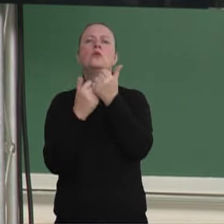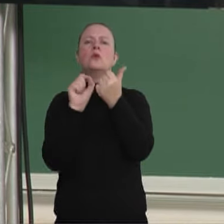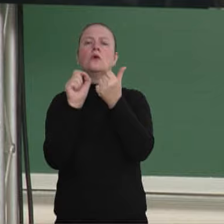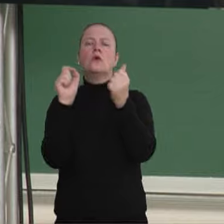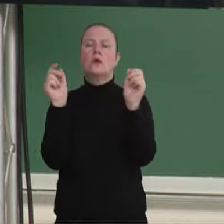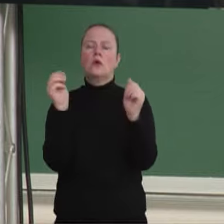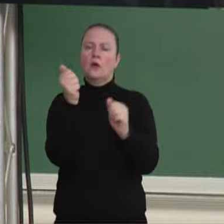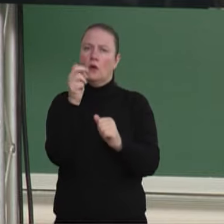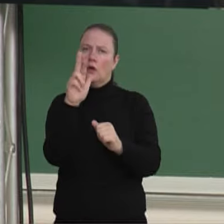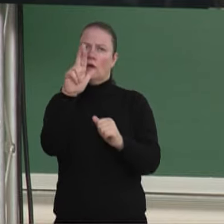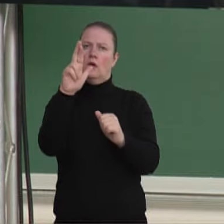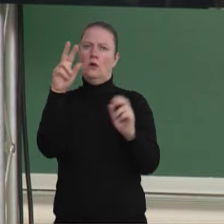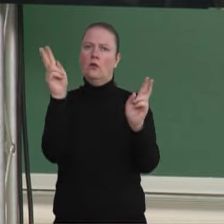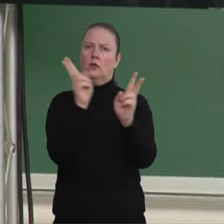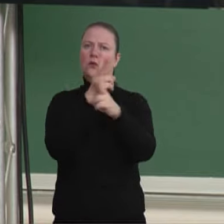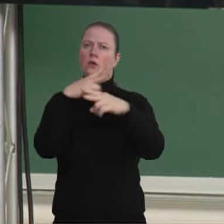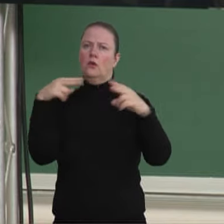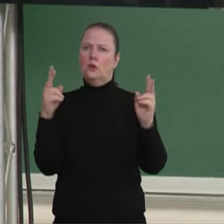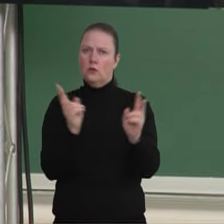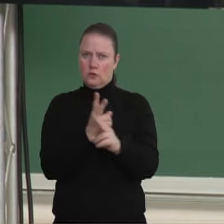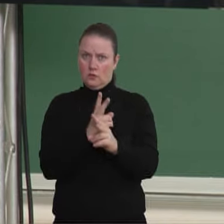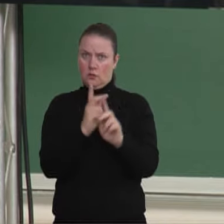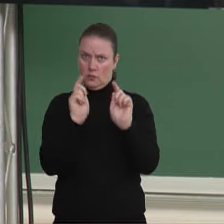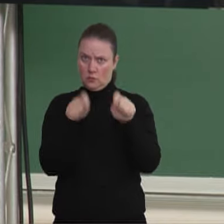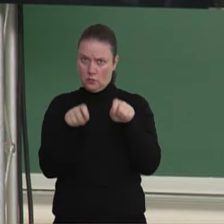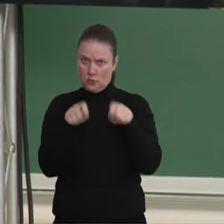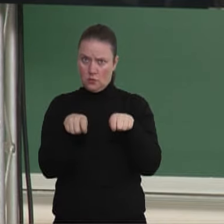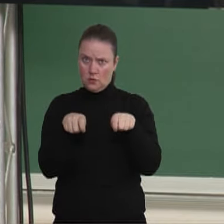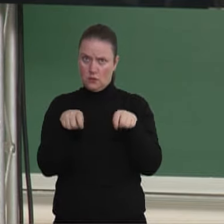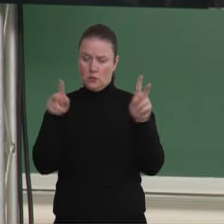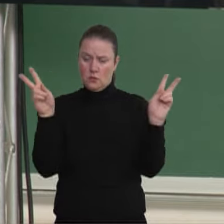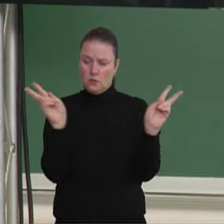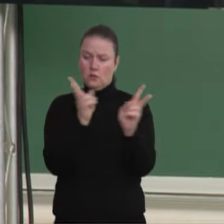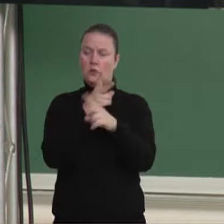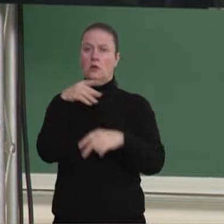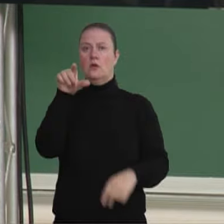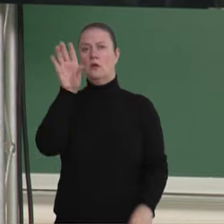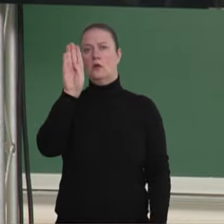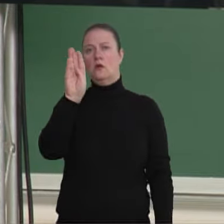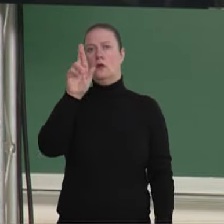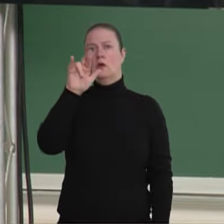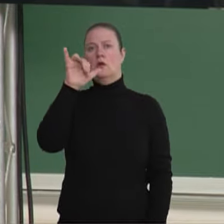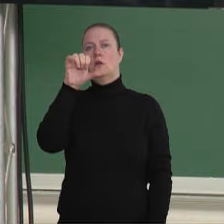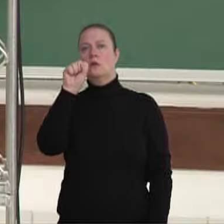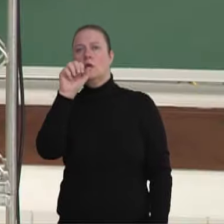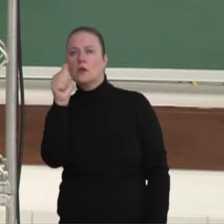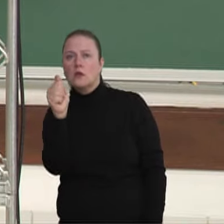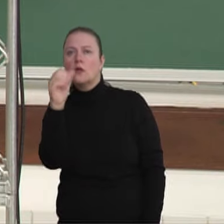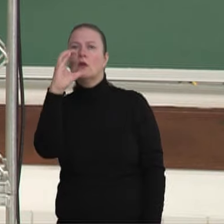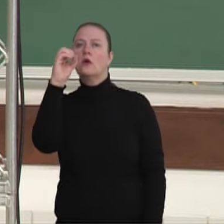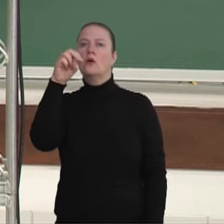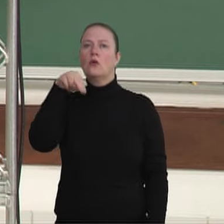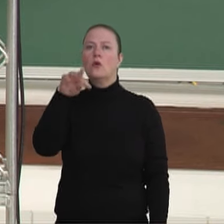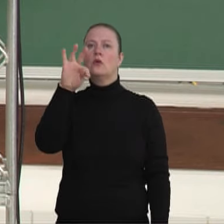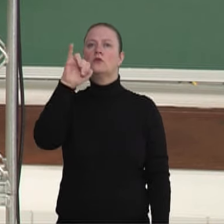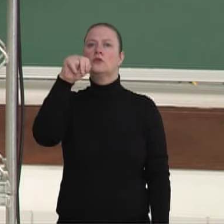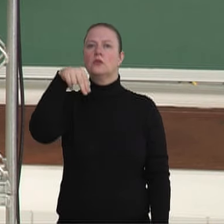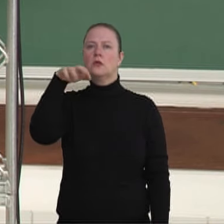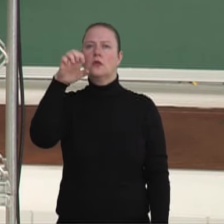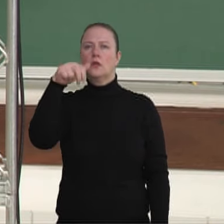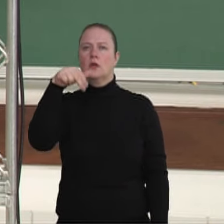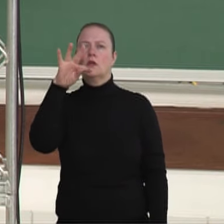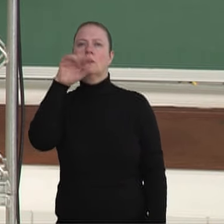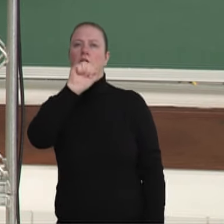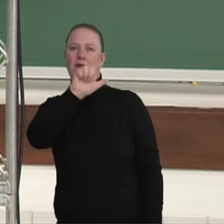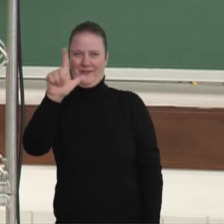do continente para o oceano, que podemos chamar de brisa continental também. Então, assim, isso é uma caracterização que temos devido à